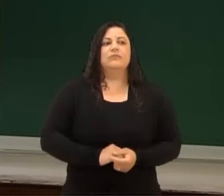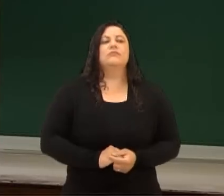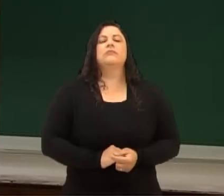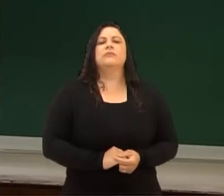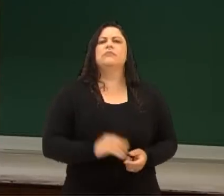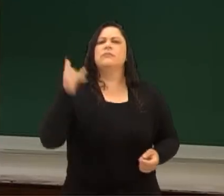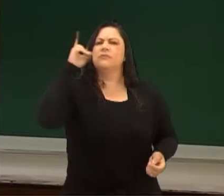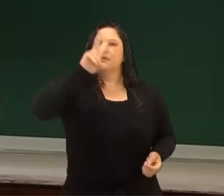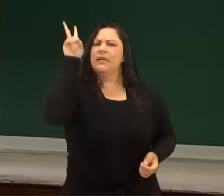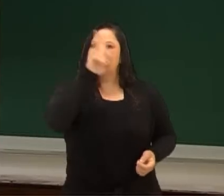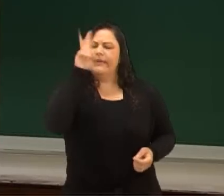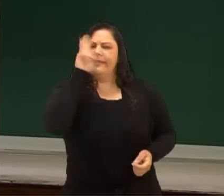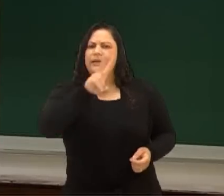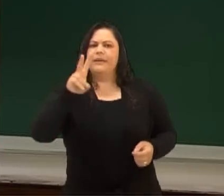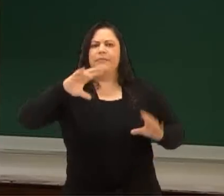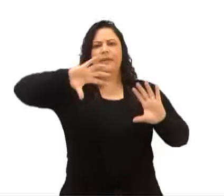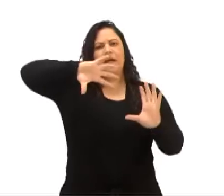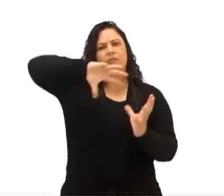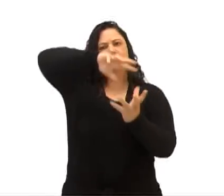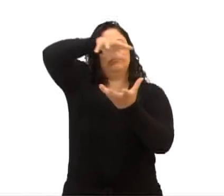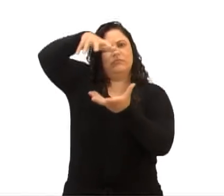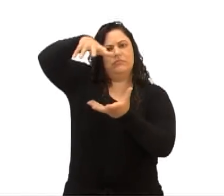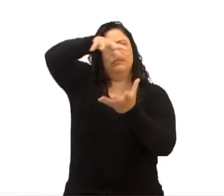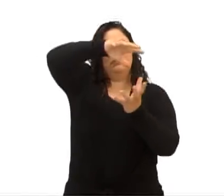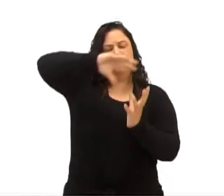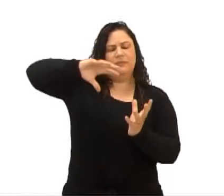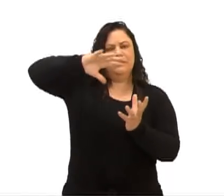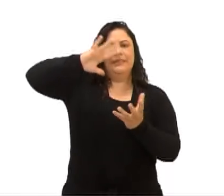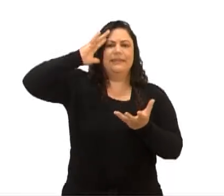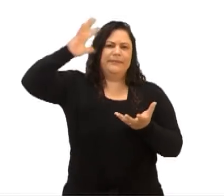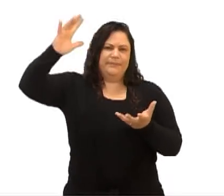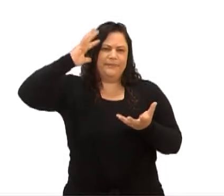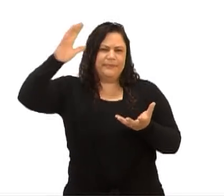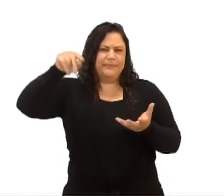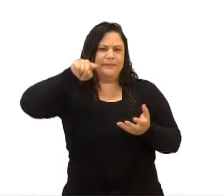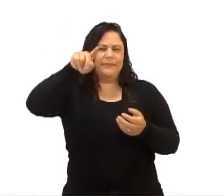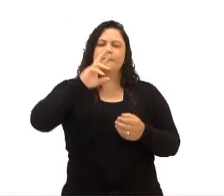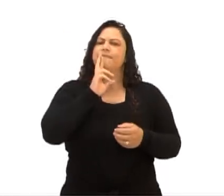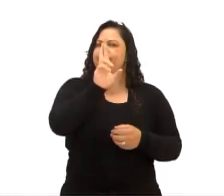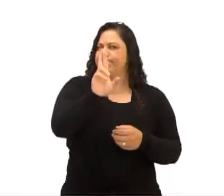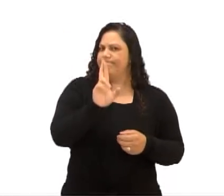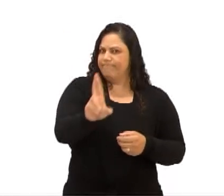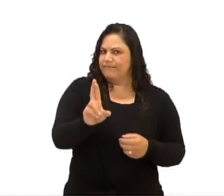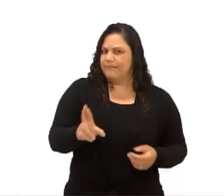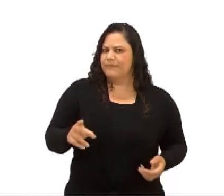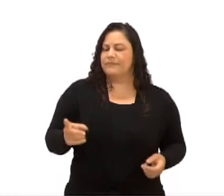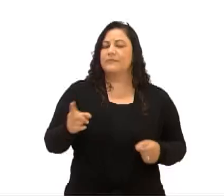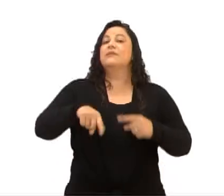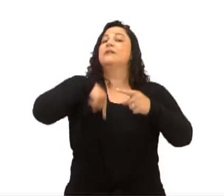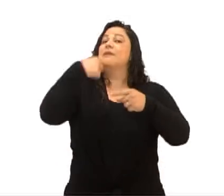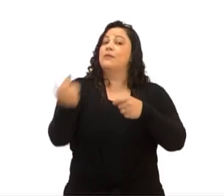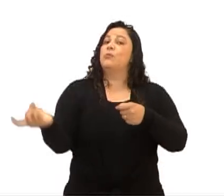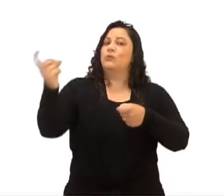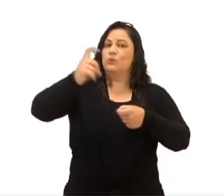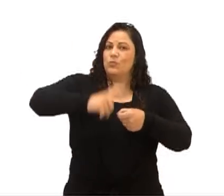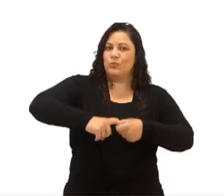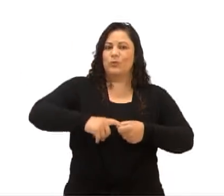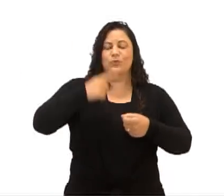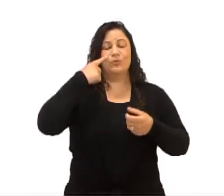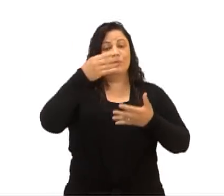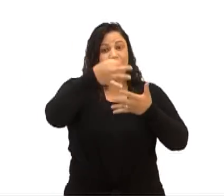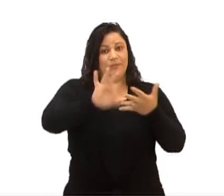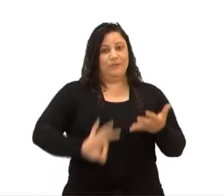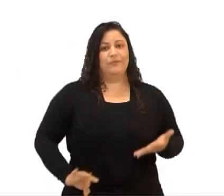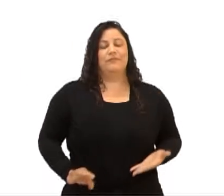vocês relembrarem as linhas imaginárias, tá? Façam aí, respondam rapidinho que a prof já volta para conferir.